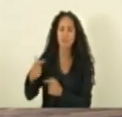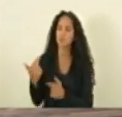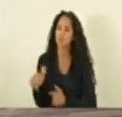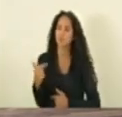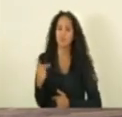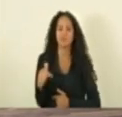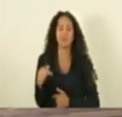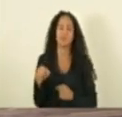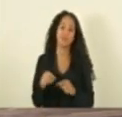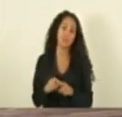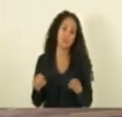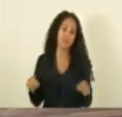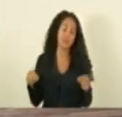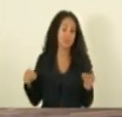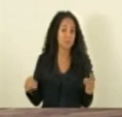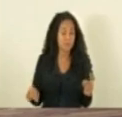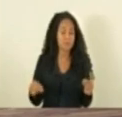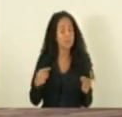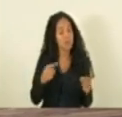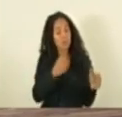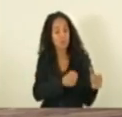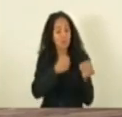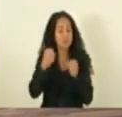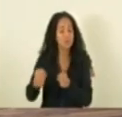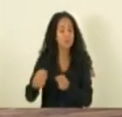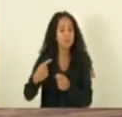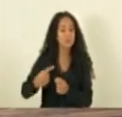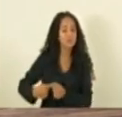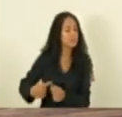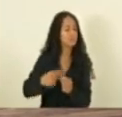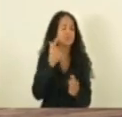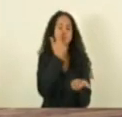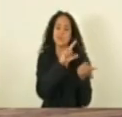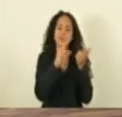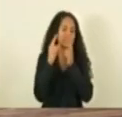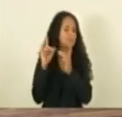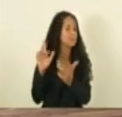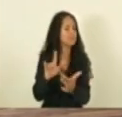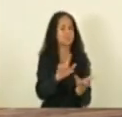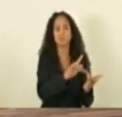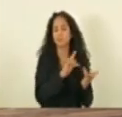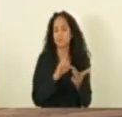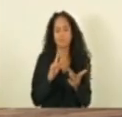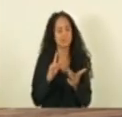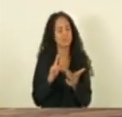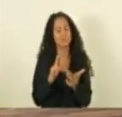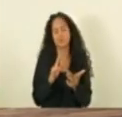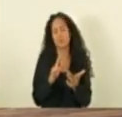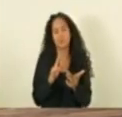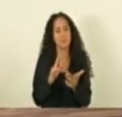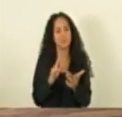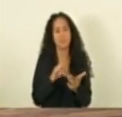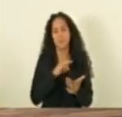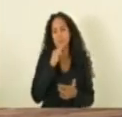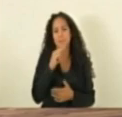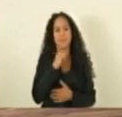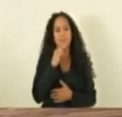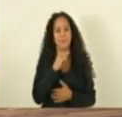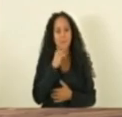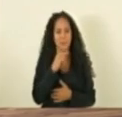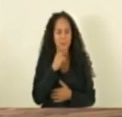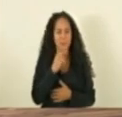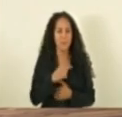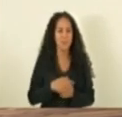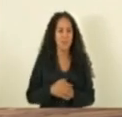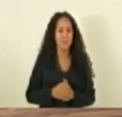normalmente o poder público dos municípios não consegue alcançar, não fazem sequer as suas suplementações, entendeu?